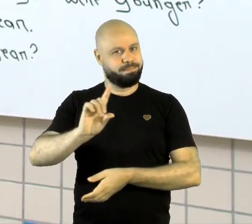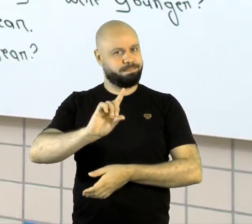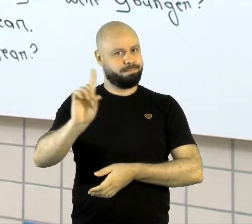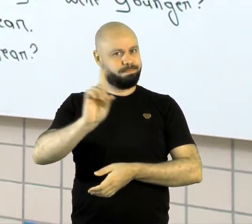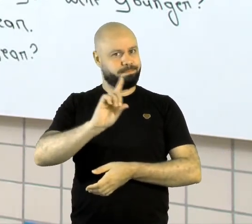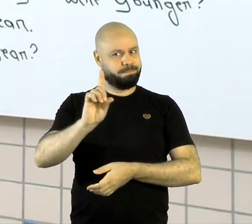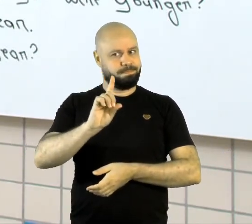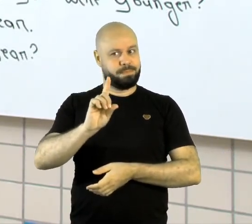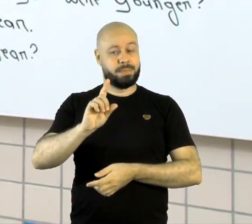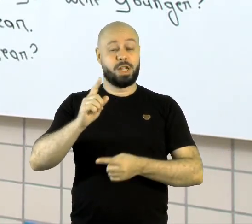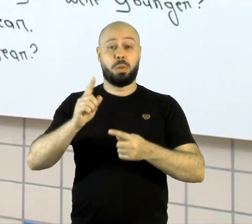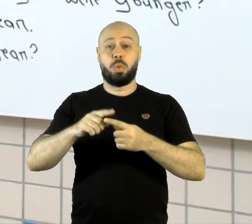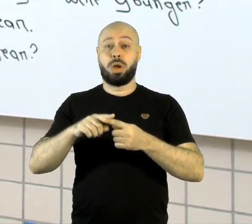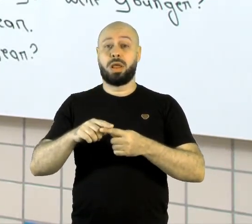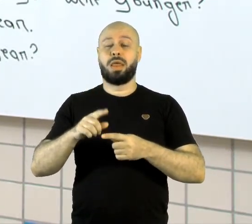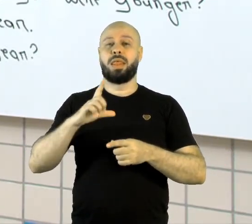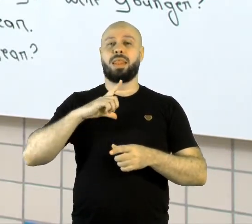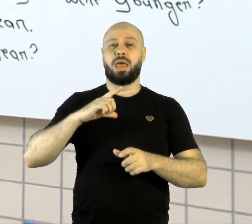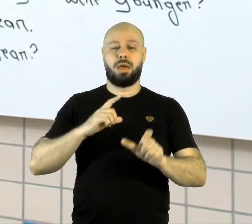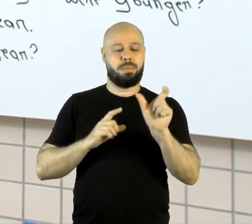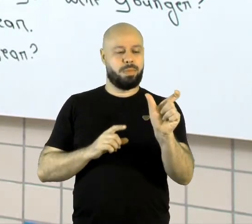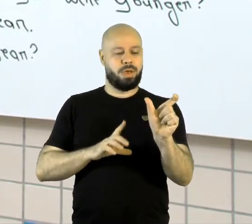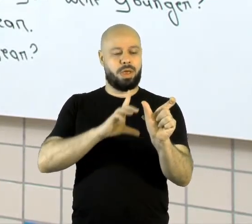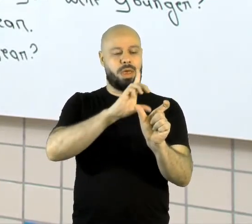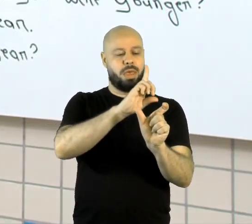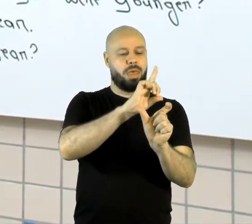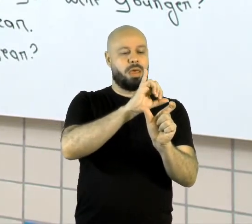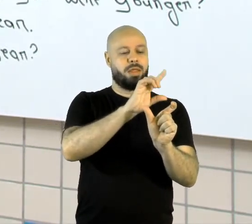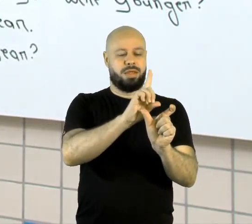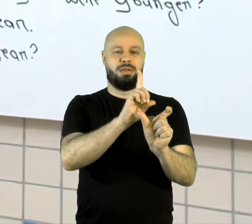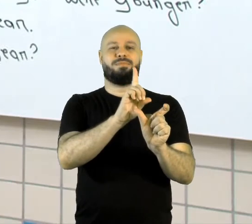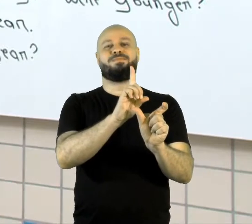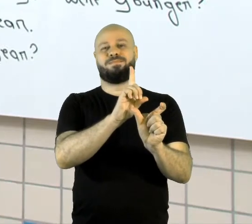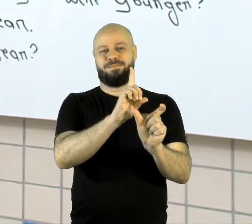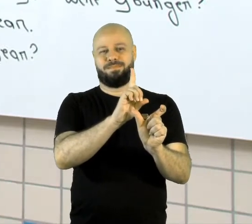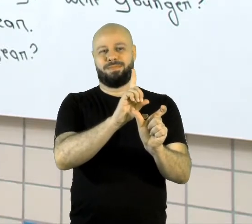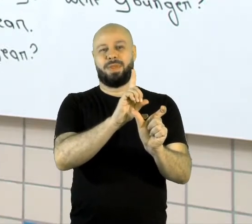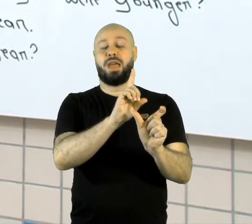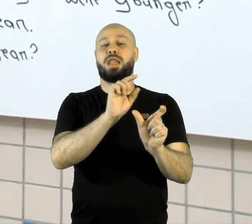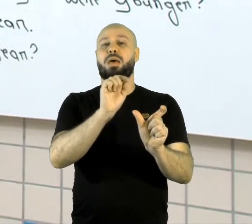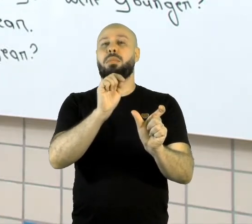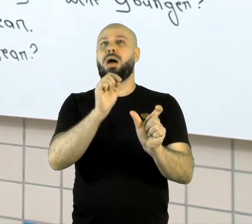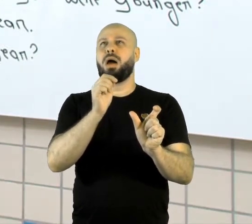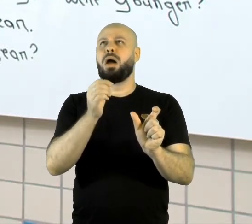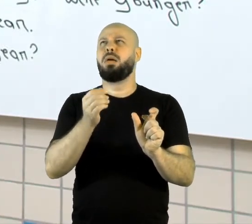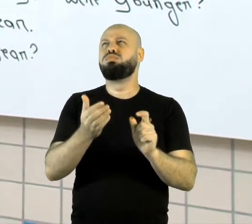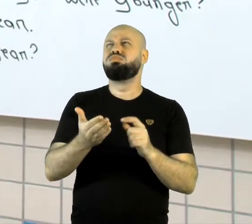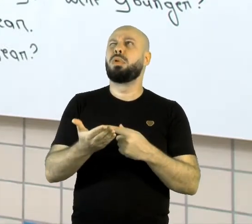lembrando sempre que o did está levando esse verbo, então, para o passado simples.